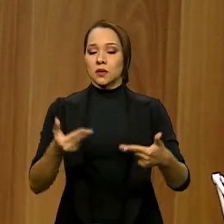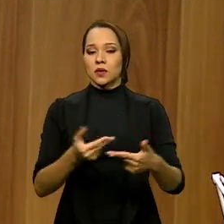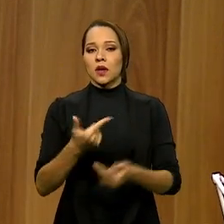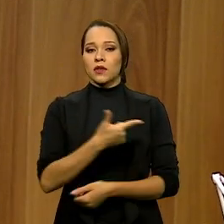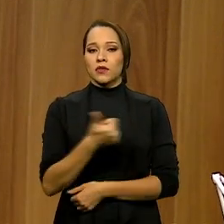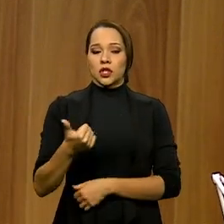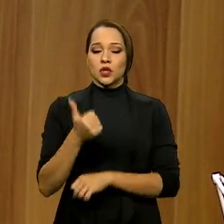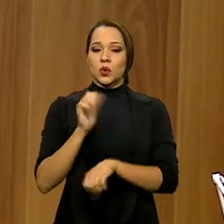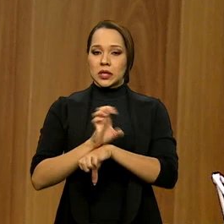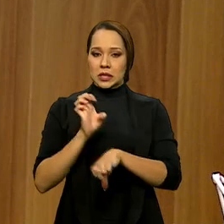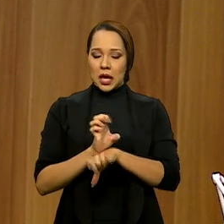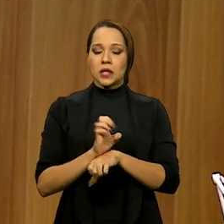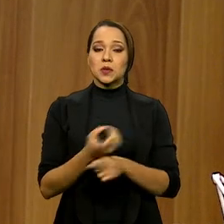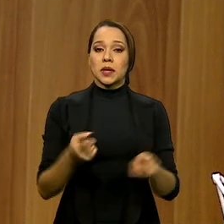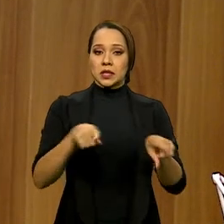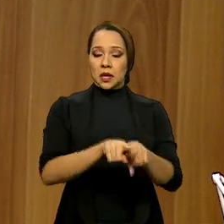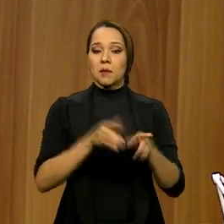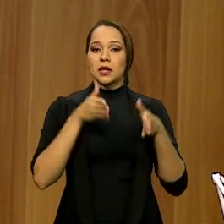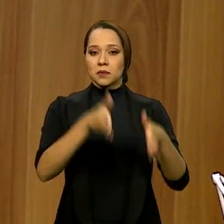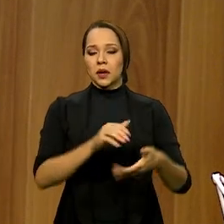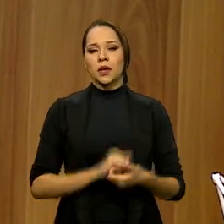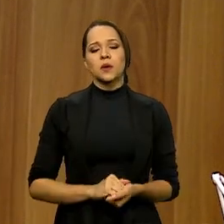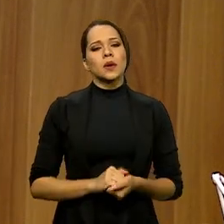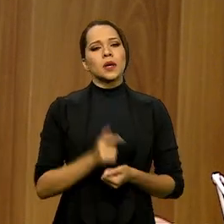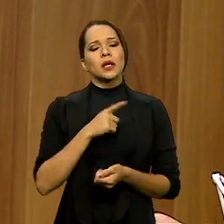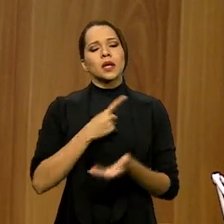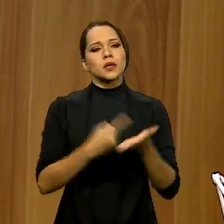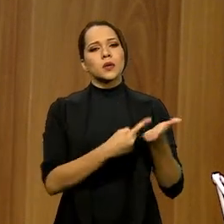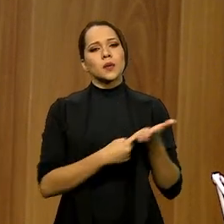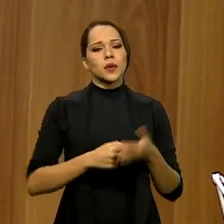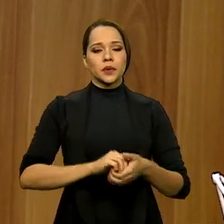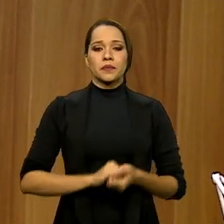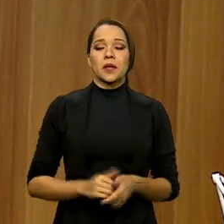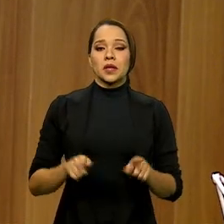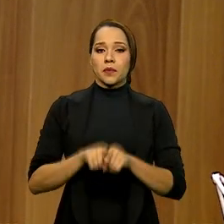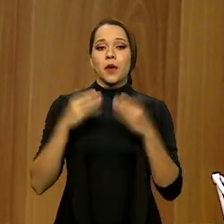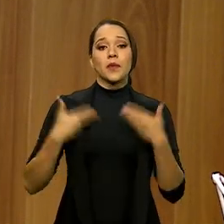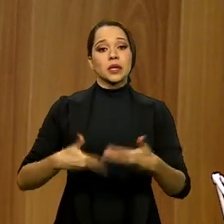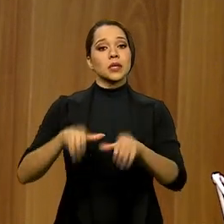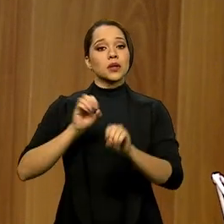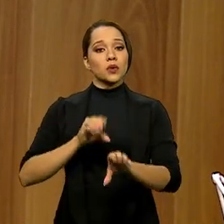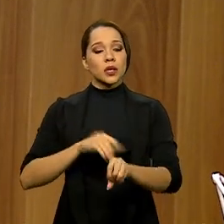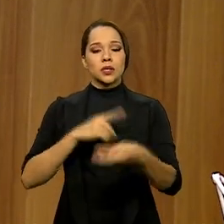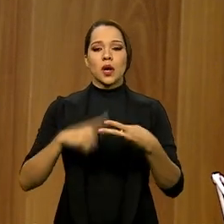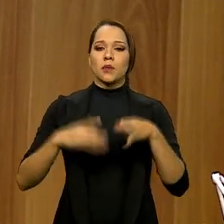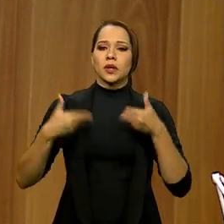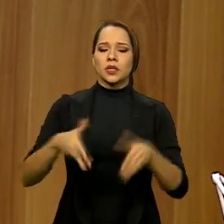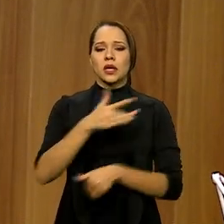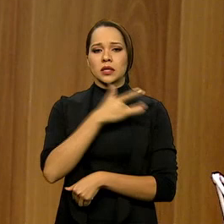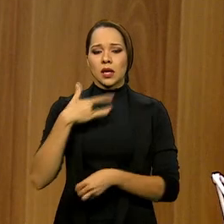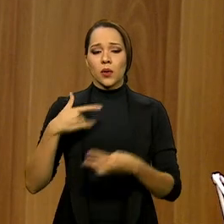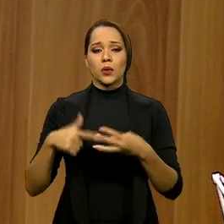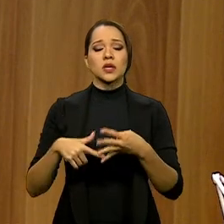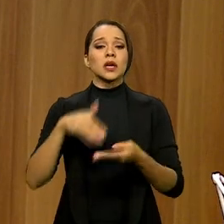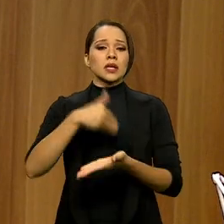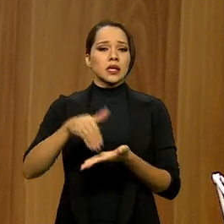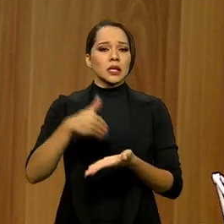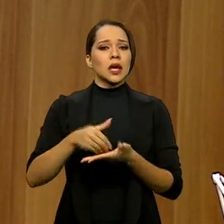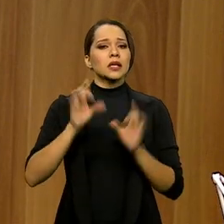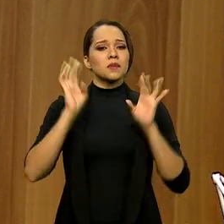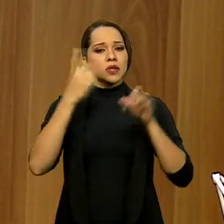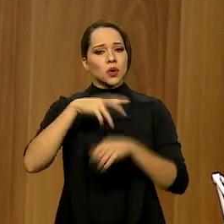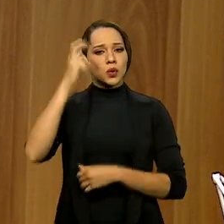de 21 estados que estão participando, compondo essa agenda. O Ministério da Educação, o Ministério da Saúde, a Secretaria Especial de